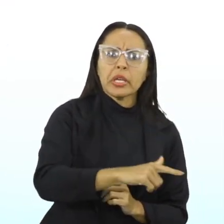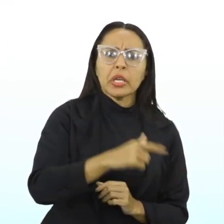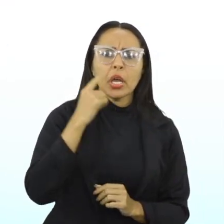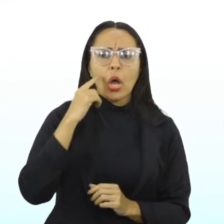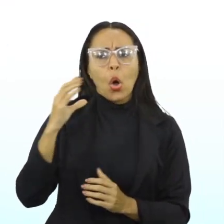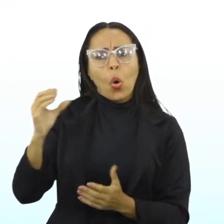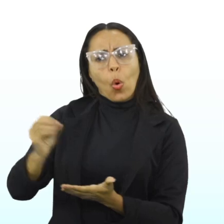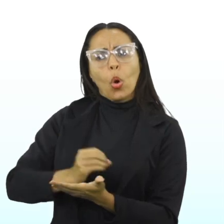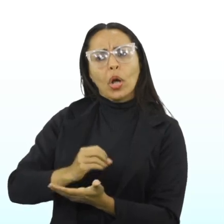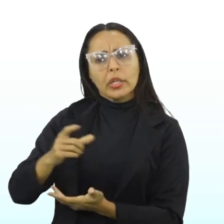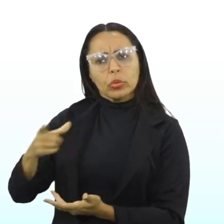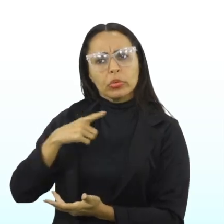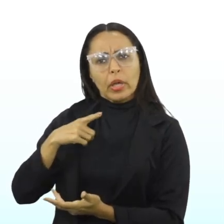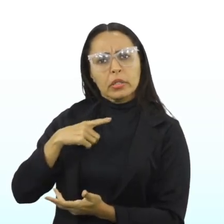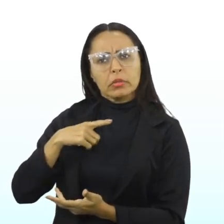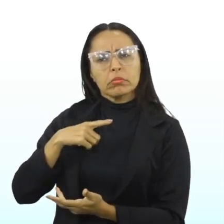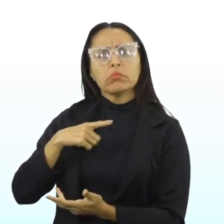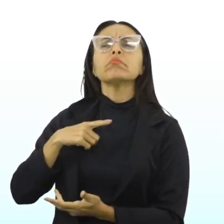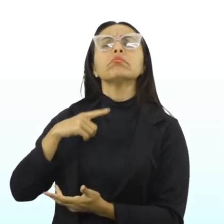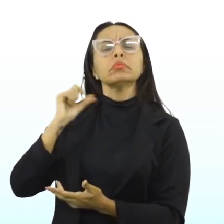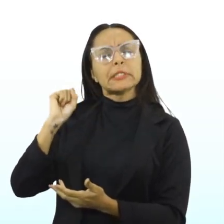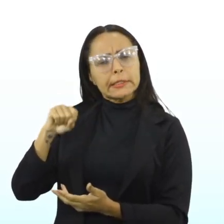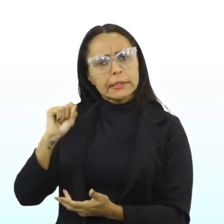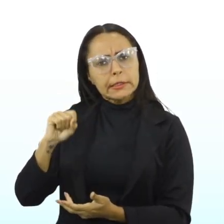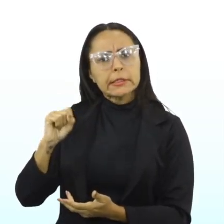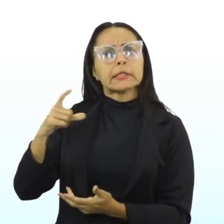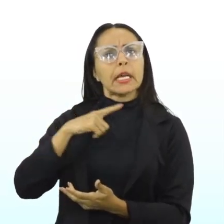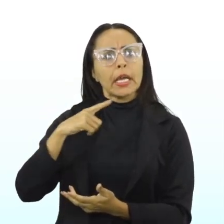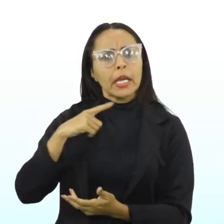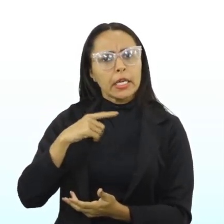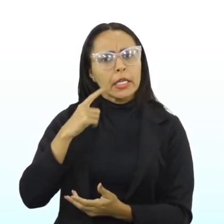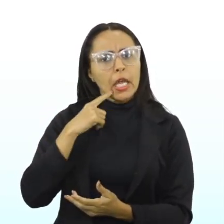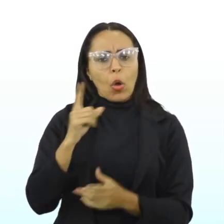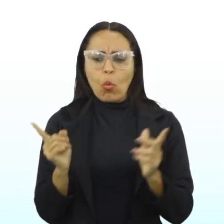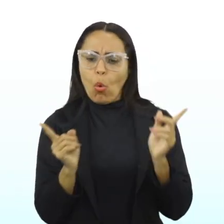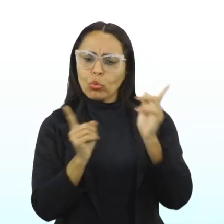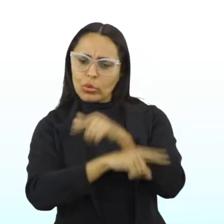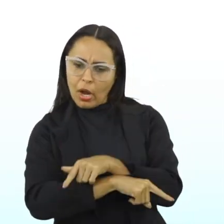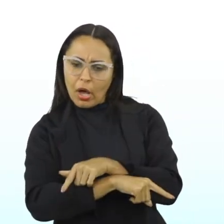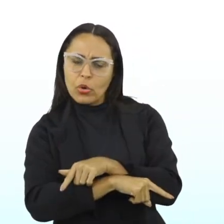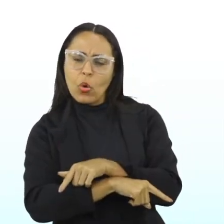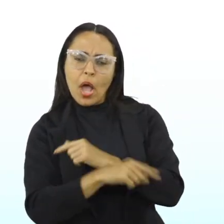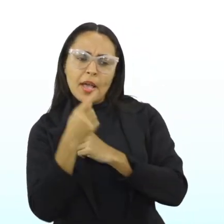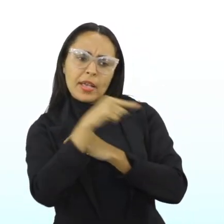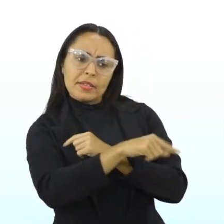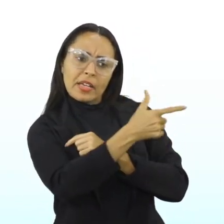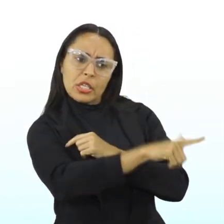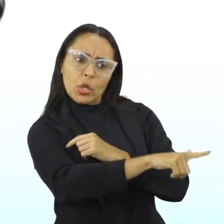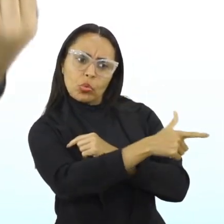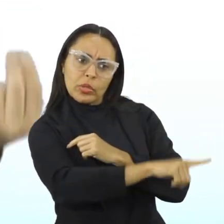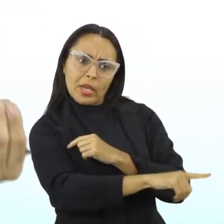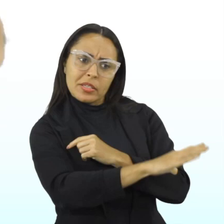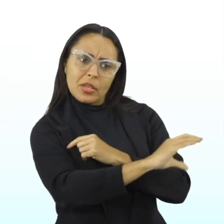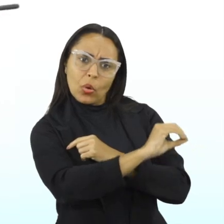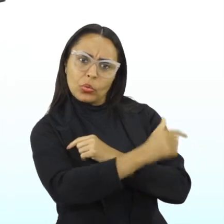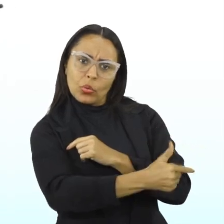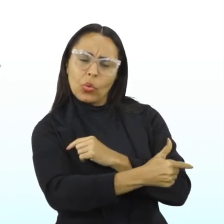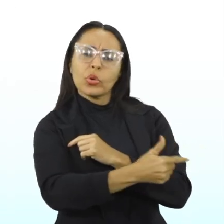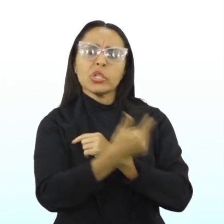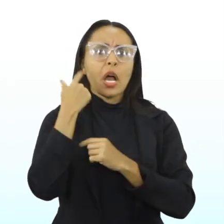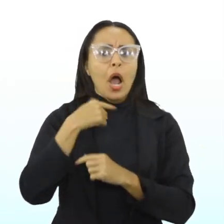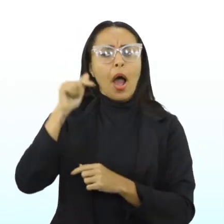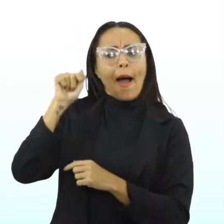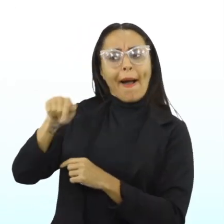o orgânico tem ou não tem? Tem. É só você lembrar, é o contrário. Se o inorgânico não tem carbono na